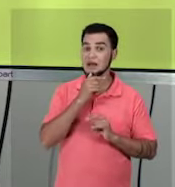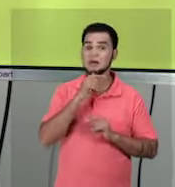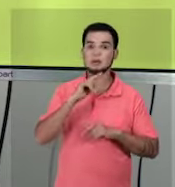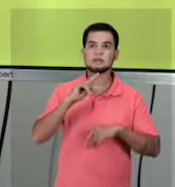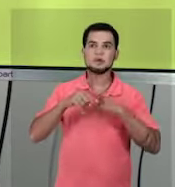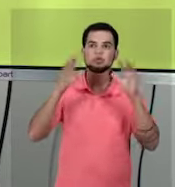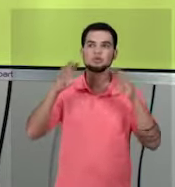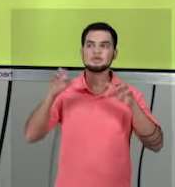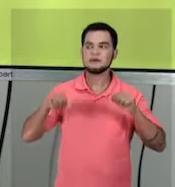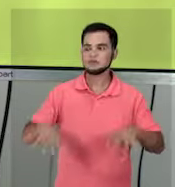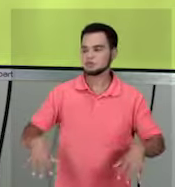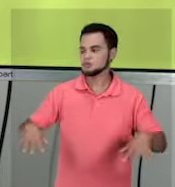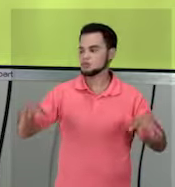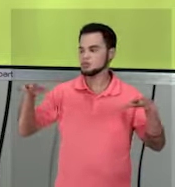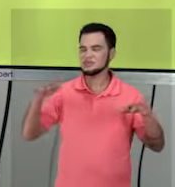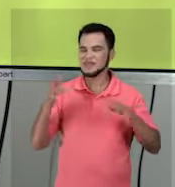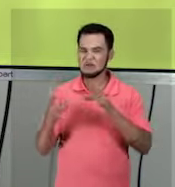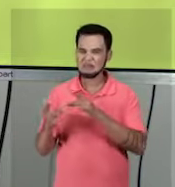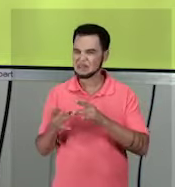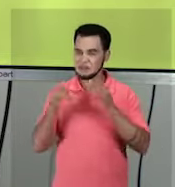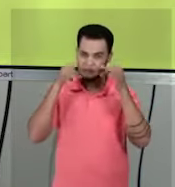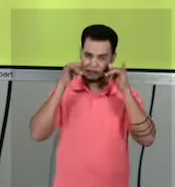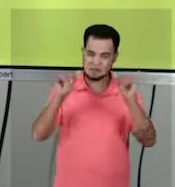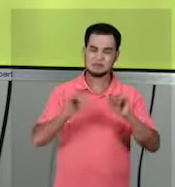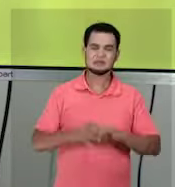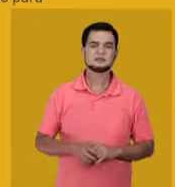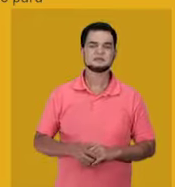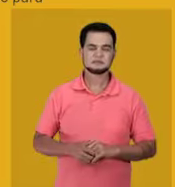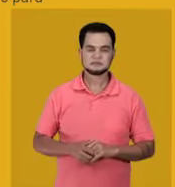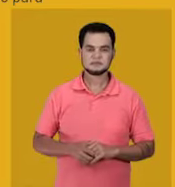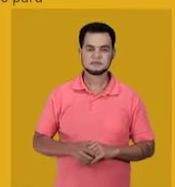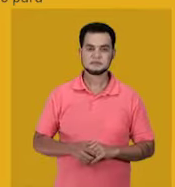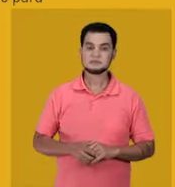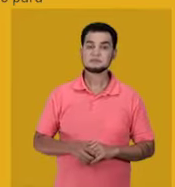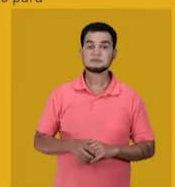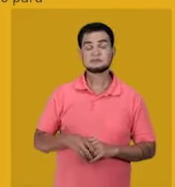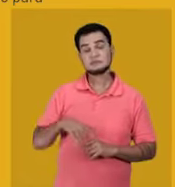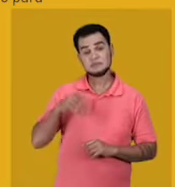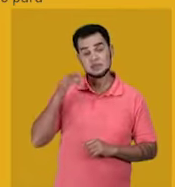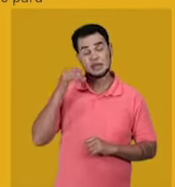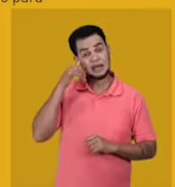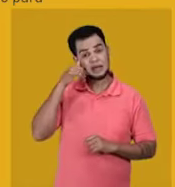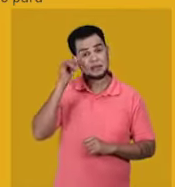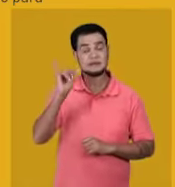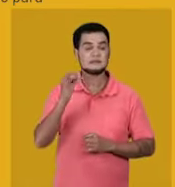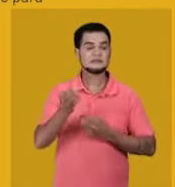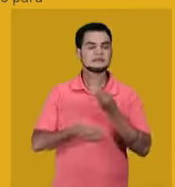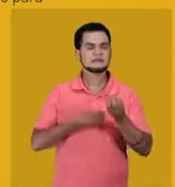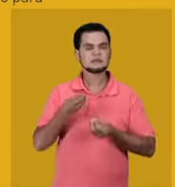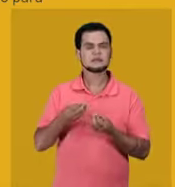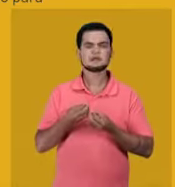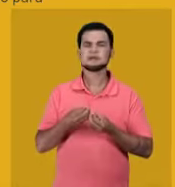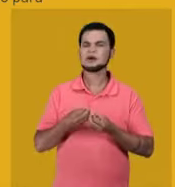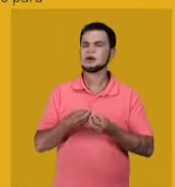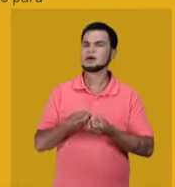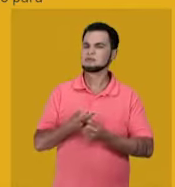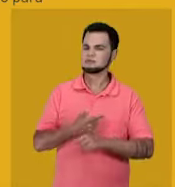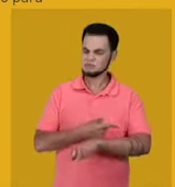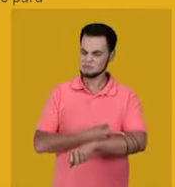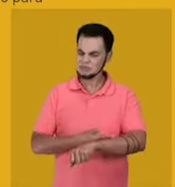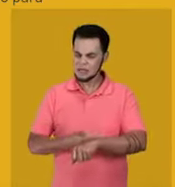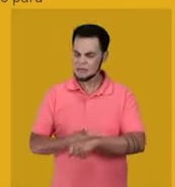alagamento. Profilaxia, educação sanitária. adotando medidas que minimizem